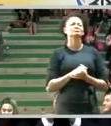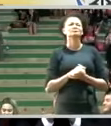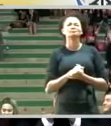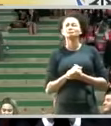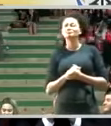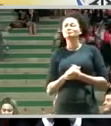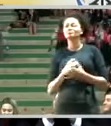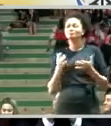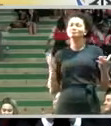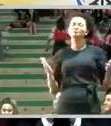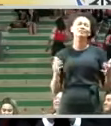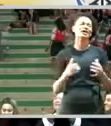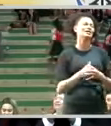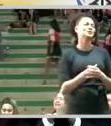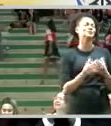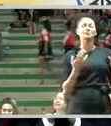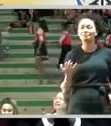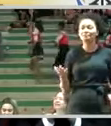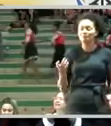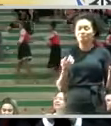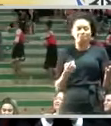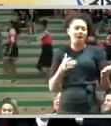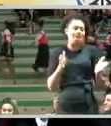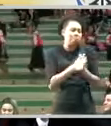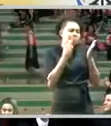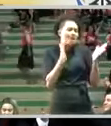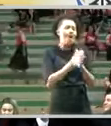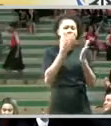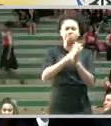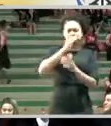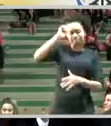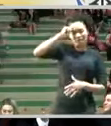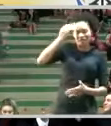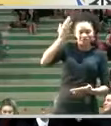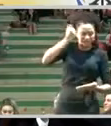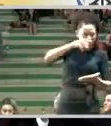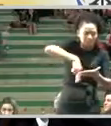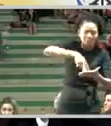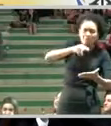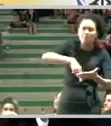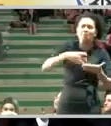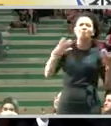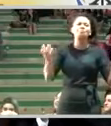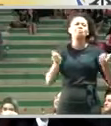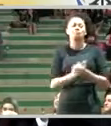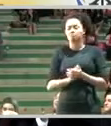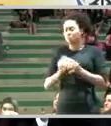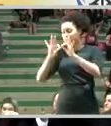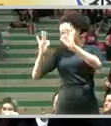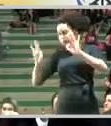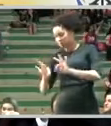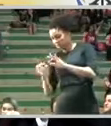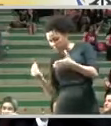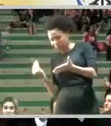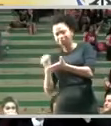Mas é preto, mas é pobre, mas é analfabeto. Refaz o projeto, coloca ele